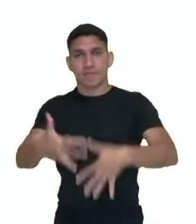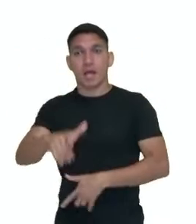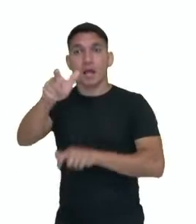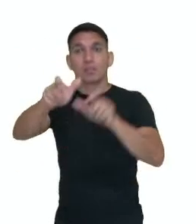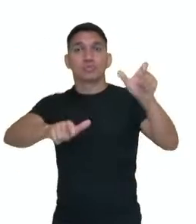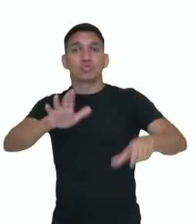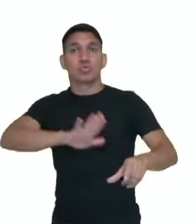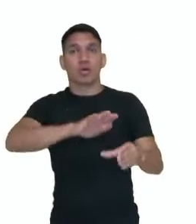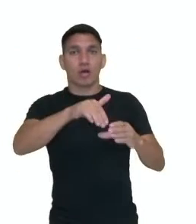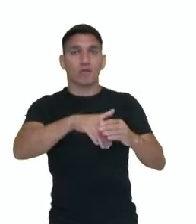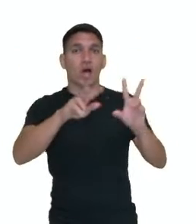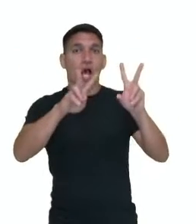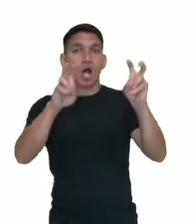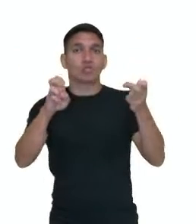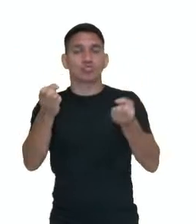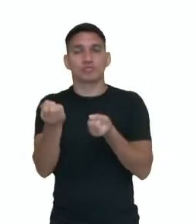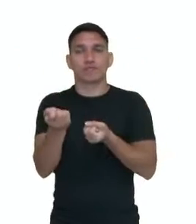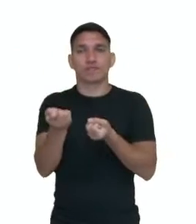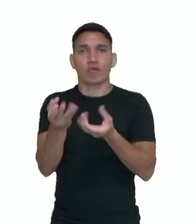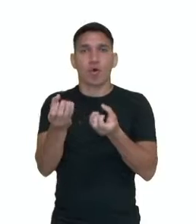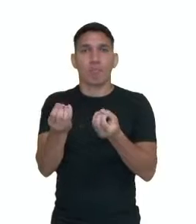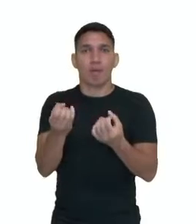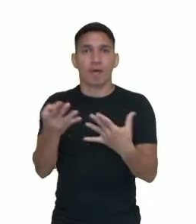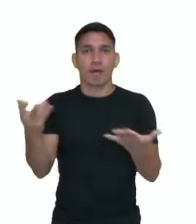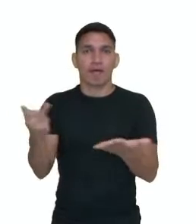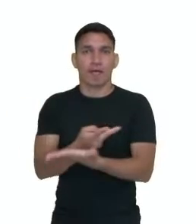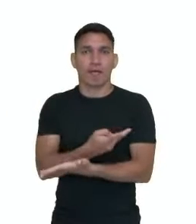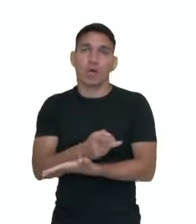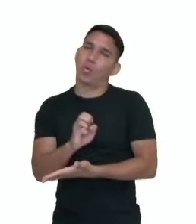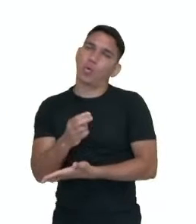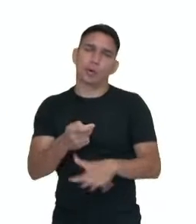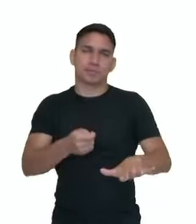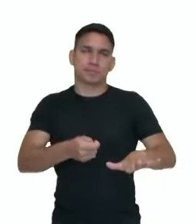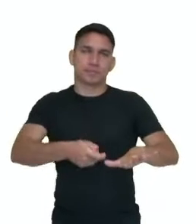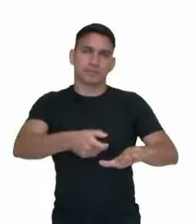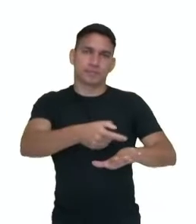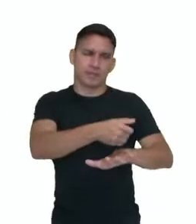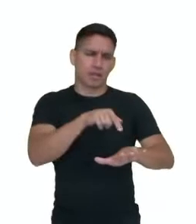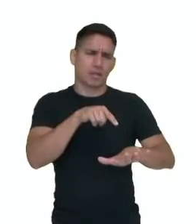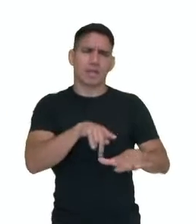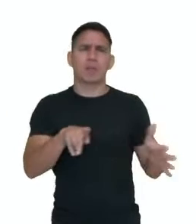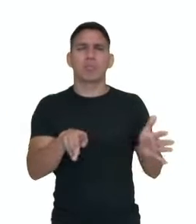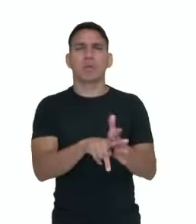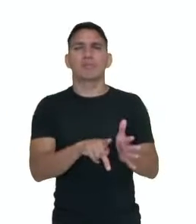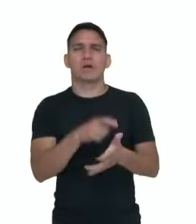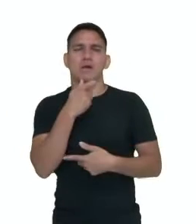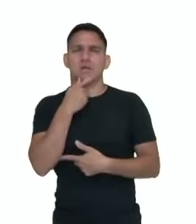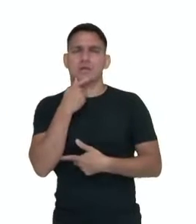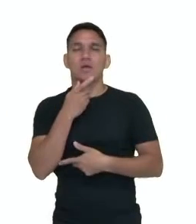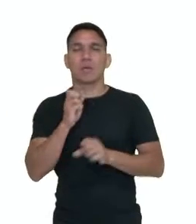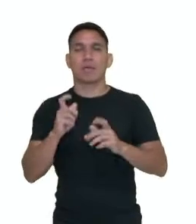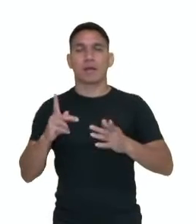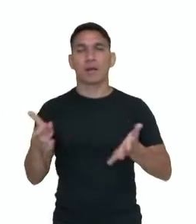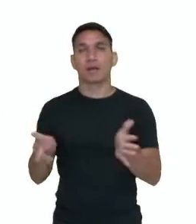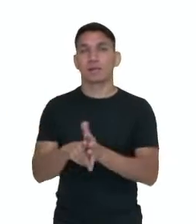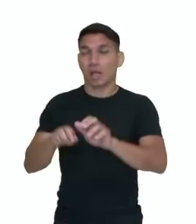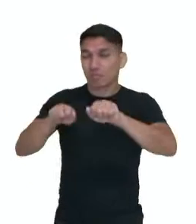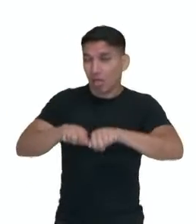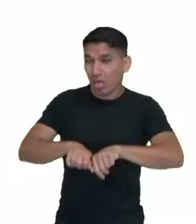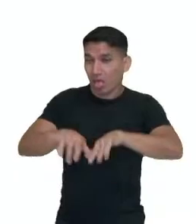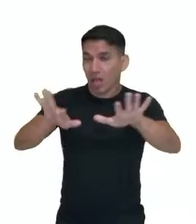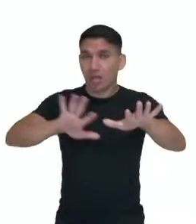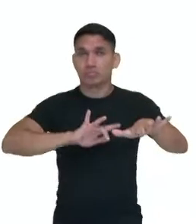eleitorado brasileiro sobre as notícias falsas, ou fake news, no termo inglês, que vêm sendo disseminadas pelas redes